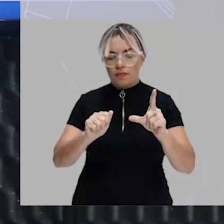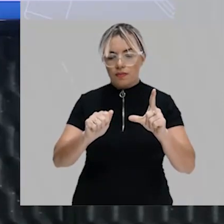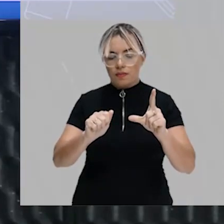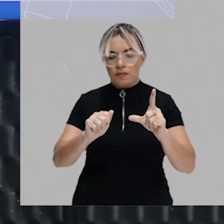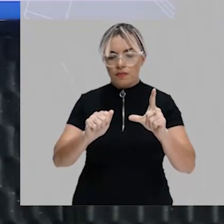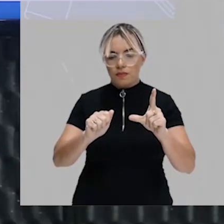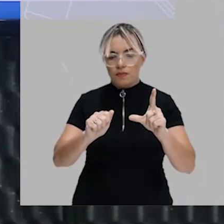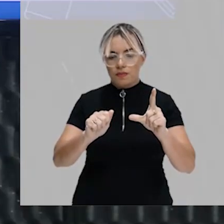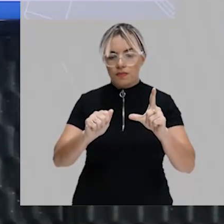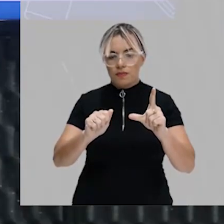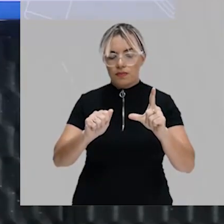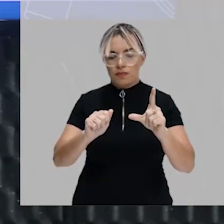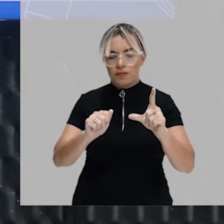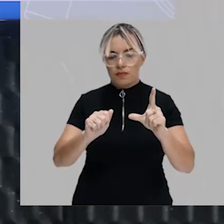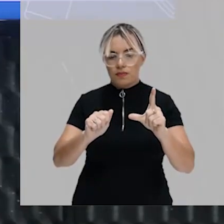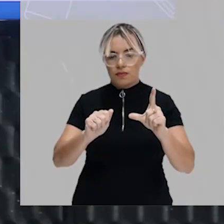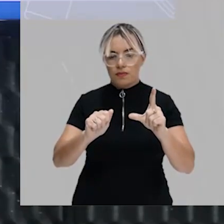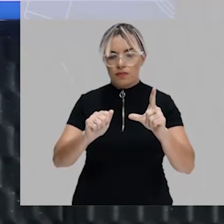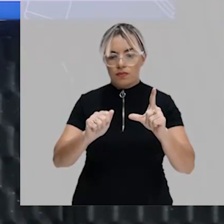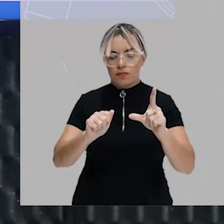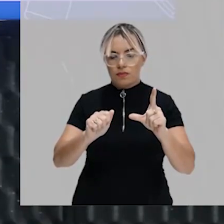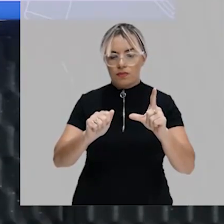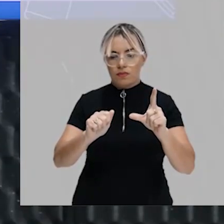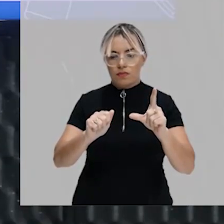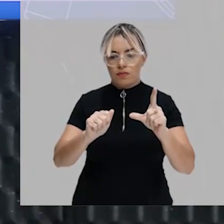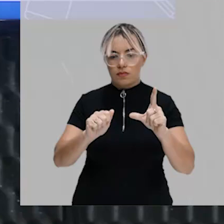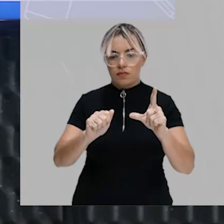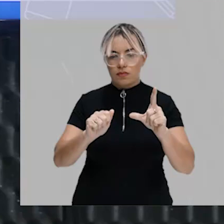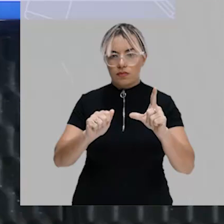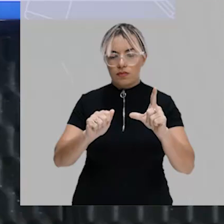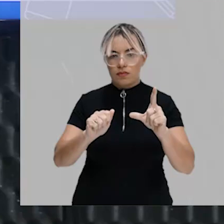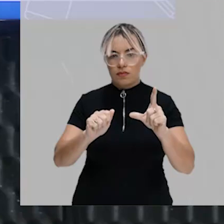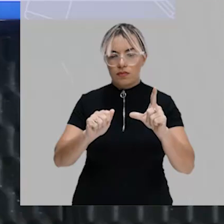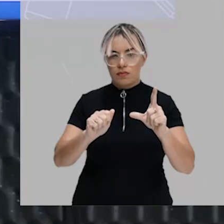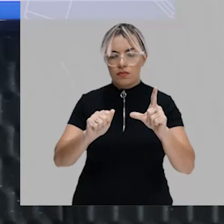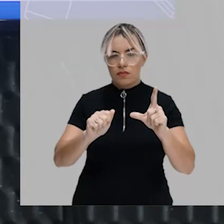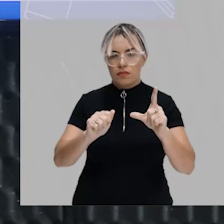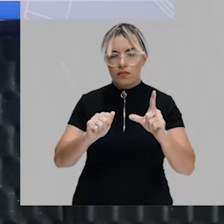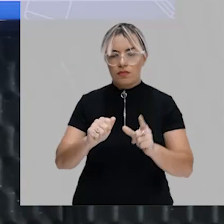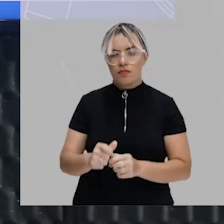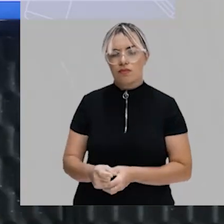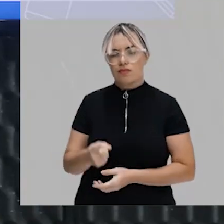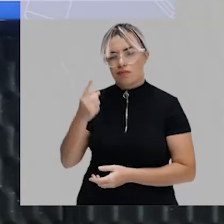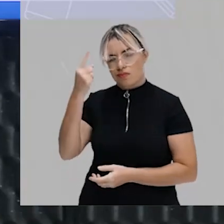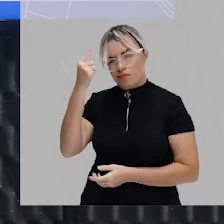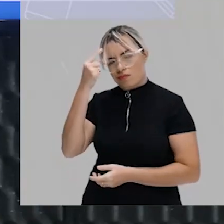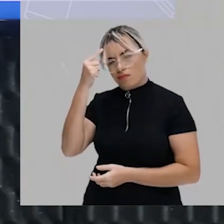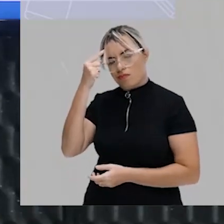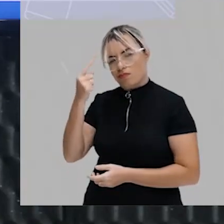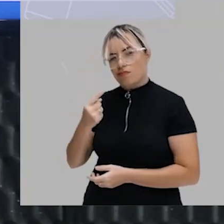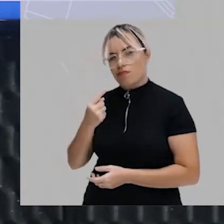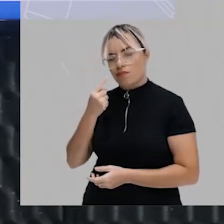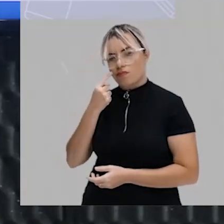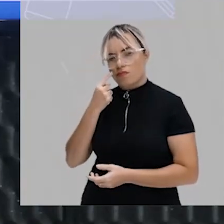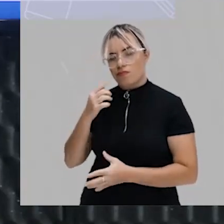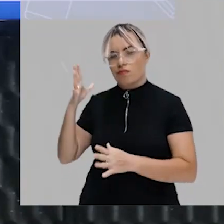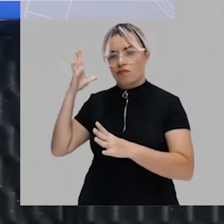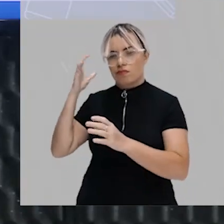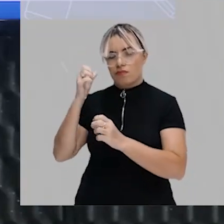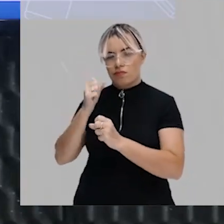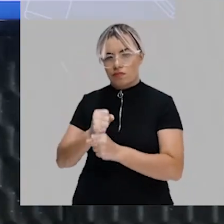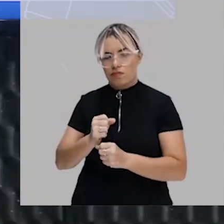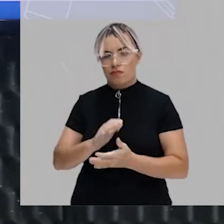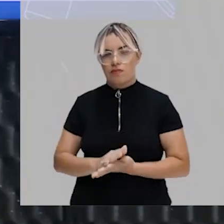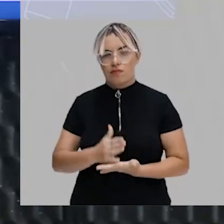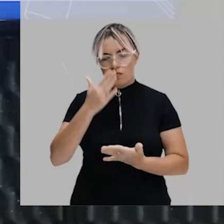na presença de oxigênio, pessoal. Se vocês pararem para observar, for dar uma revisada no